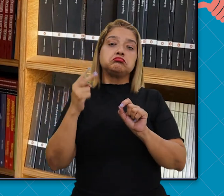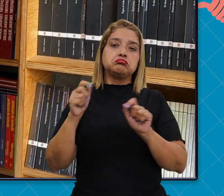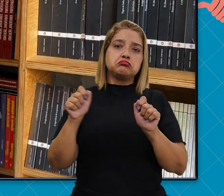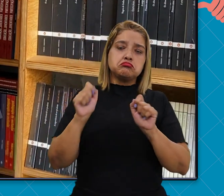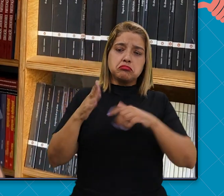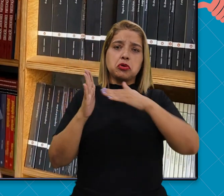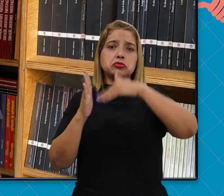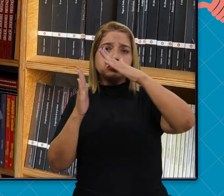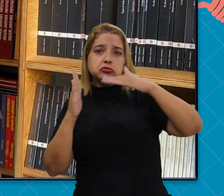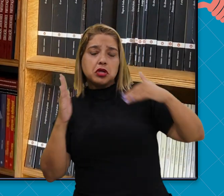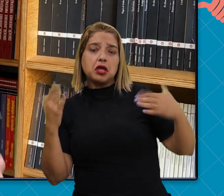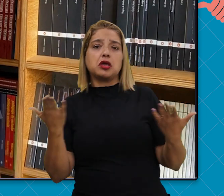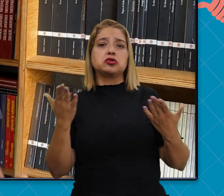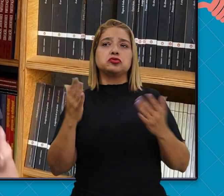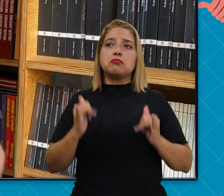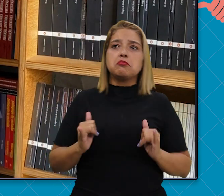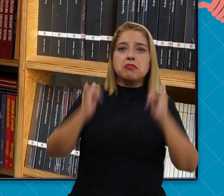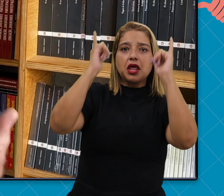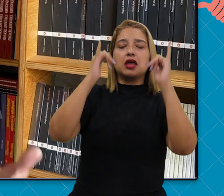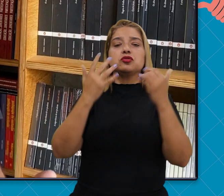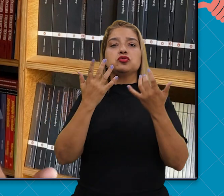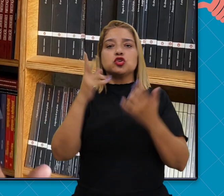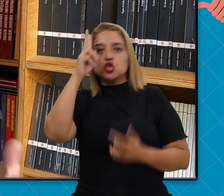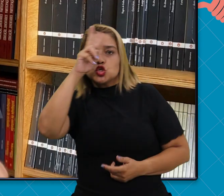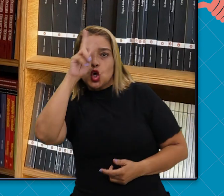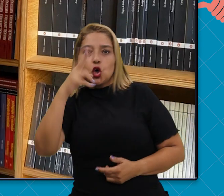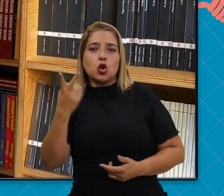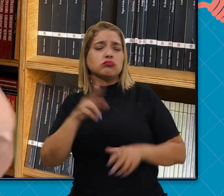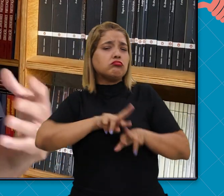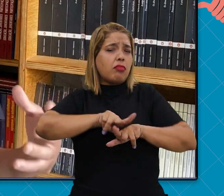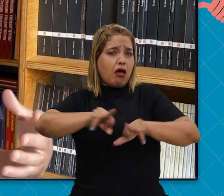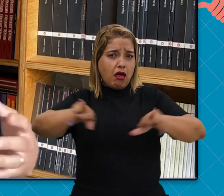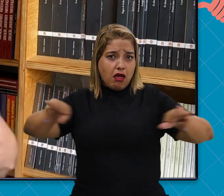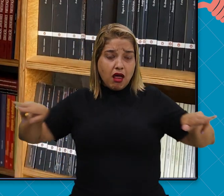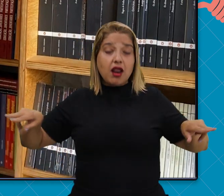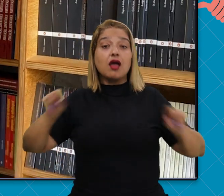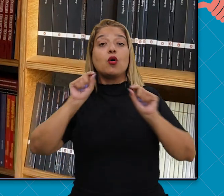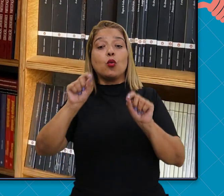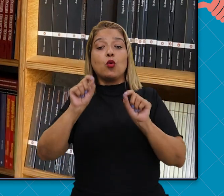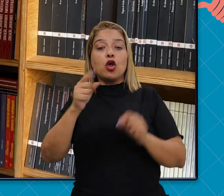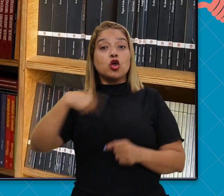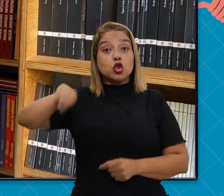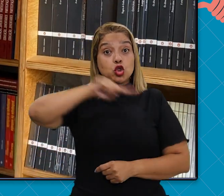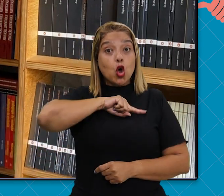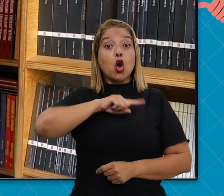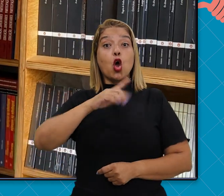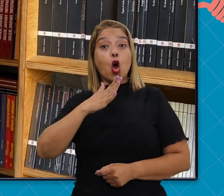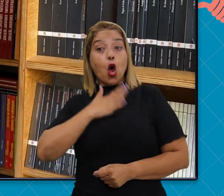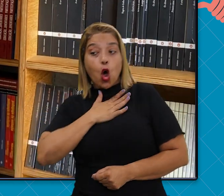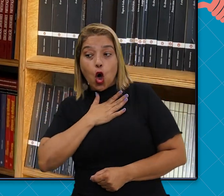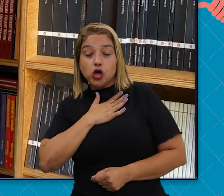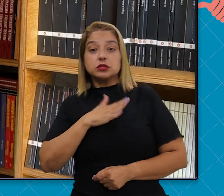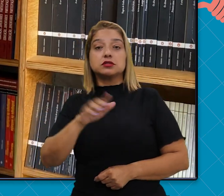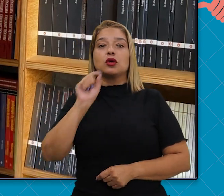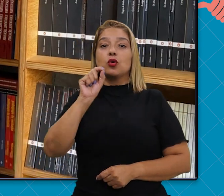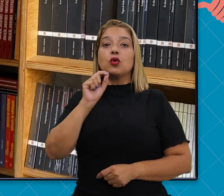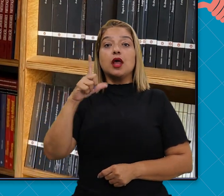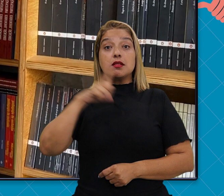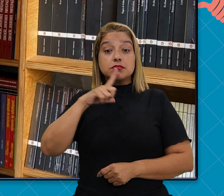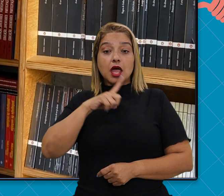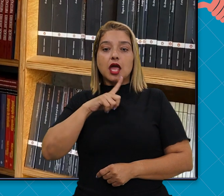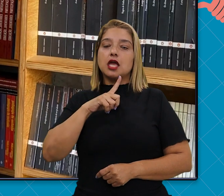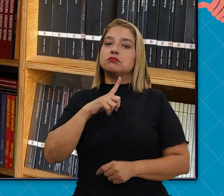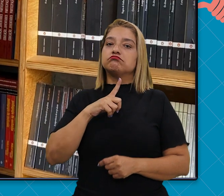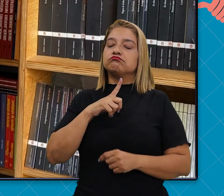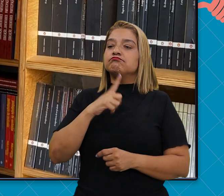estéticos, podem ser arquitetônicos, históricos, até mesmo afetivo. Tudo aquilo que a gente gosta, que faz parte da comunidade, que faz